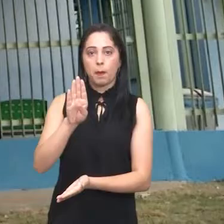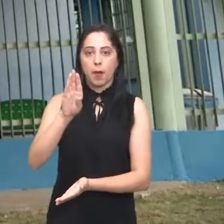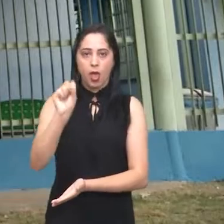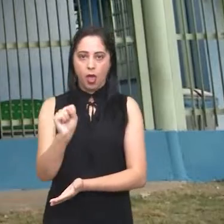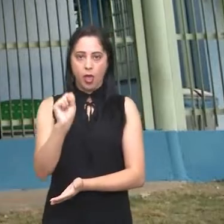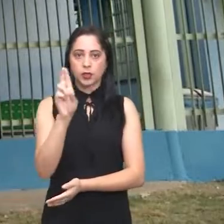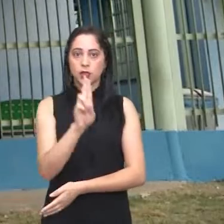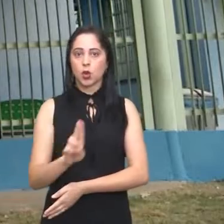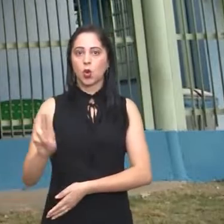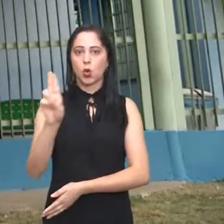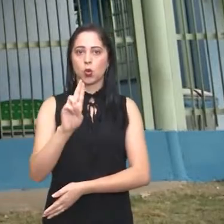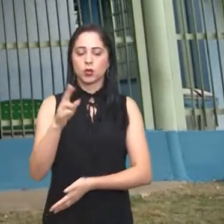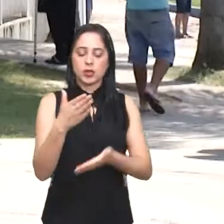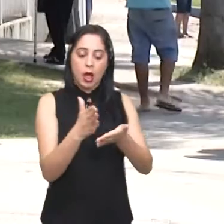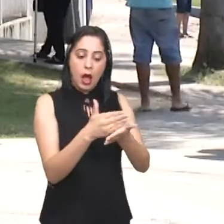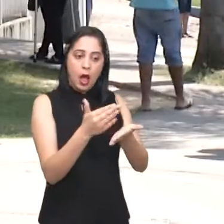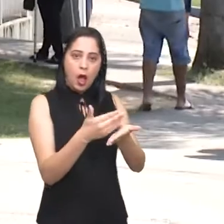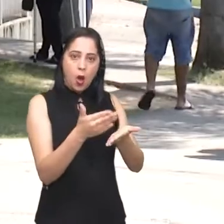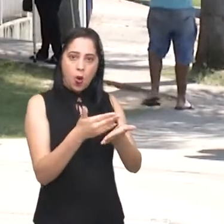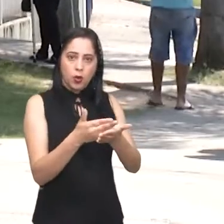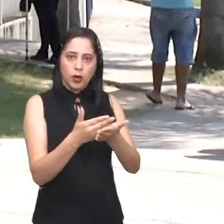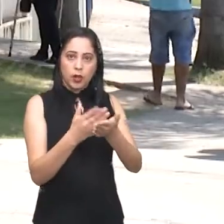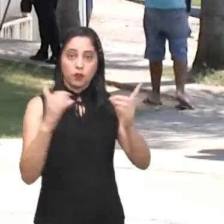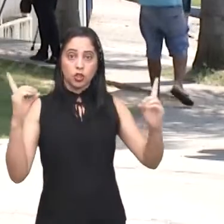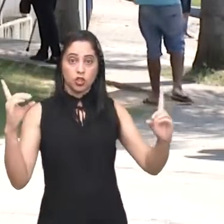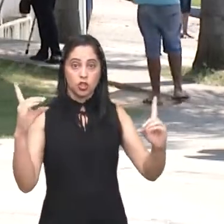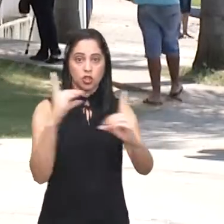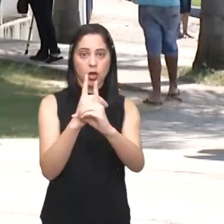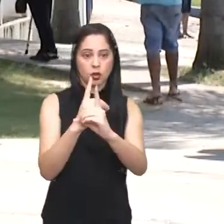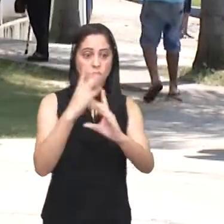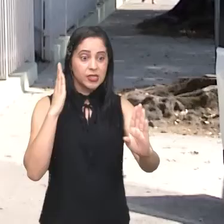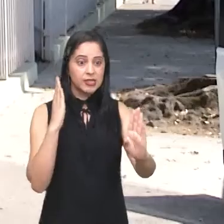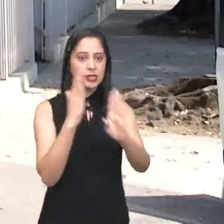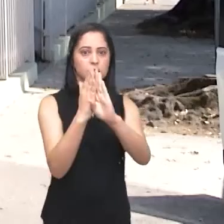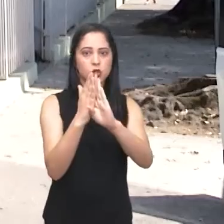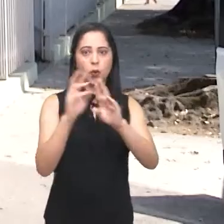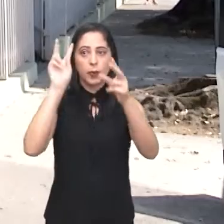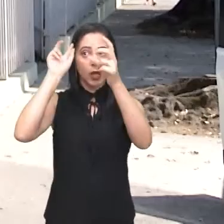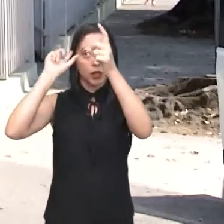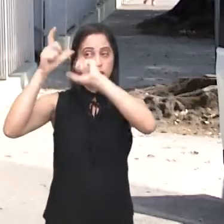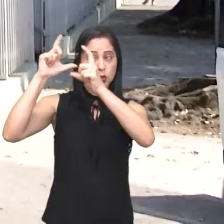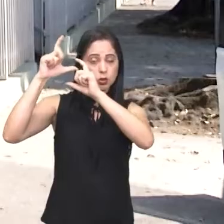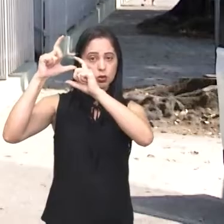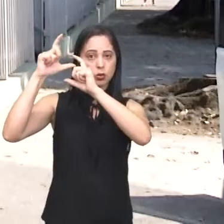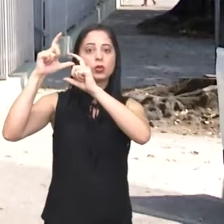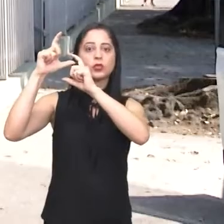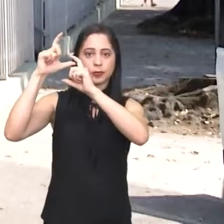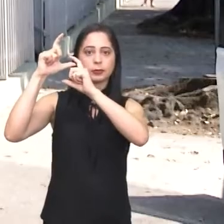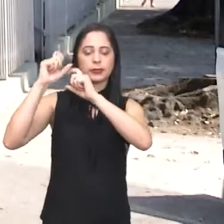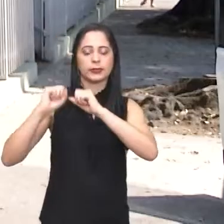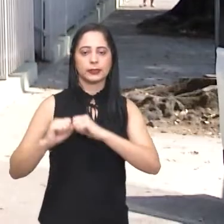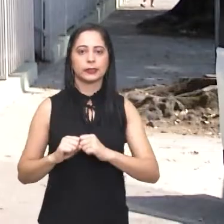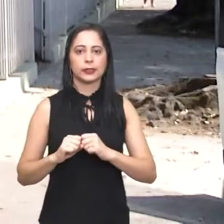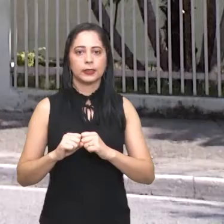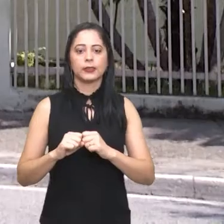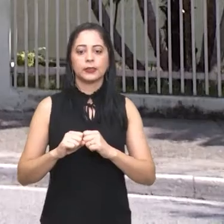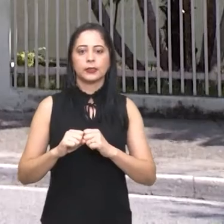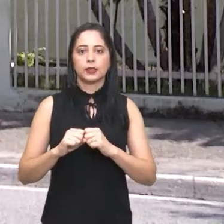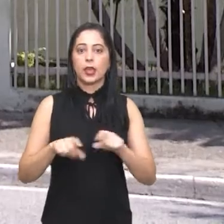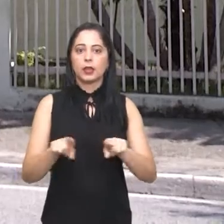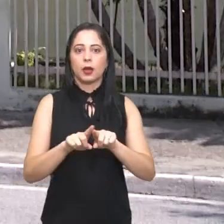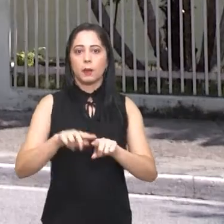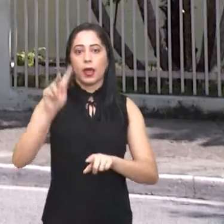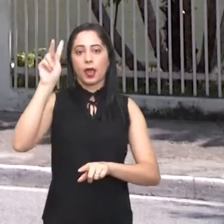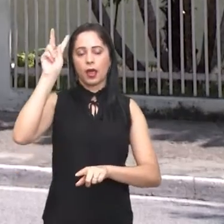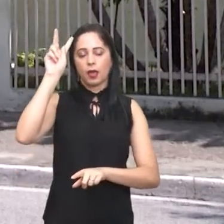5ª edição do Manual de Diagnóstico e Estatística de Transtornos Mentais para rastreamento e diagnóstico precoce do